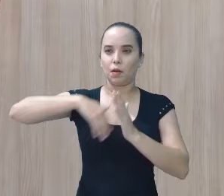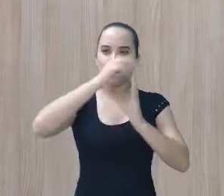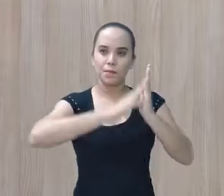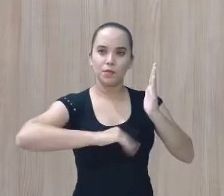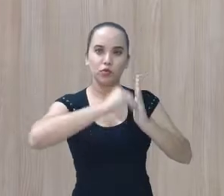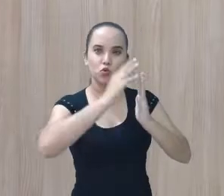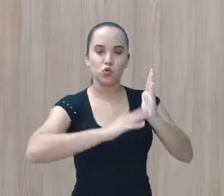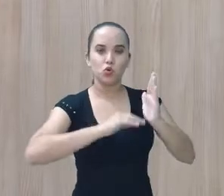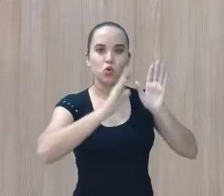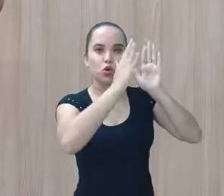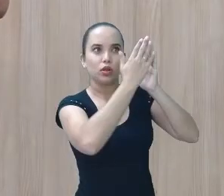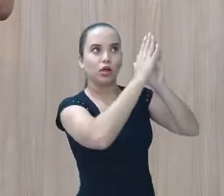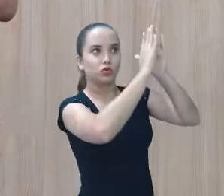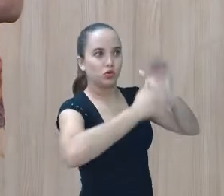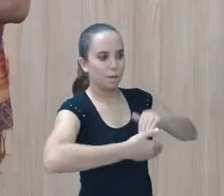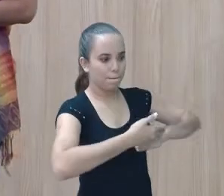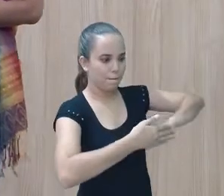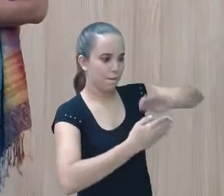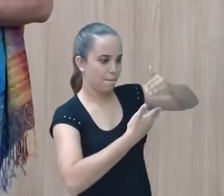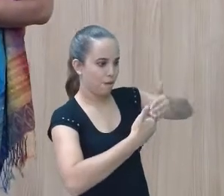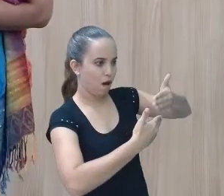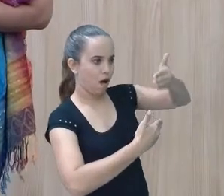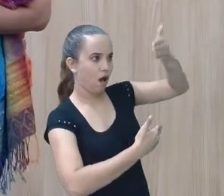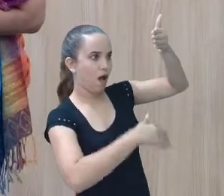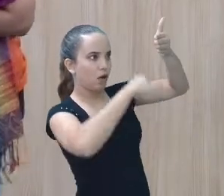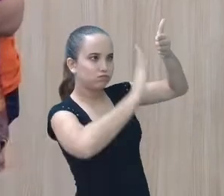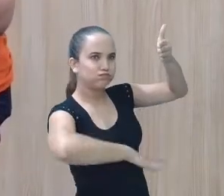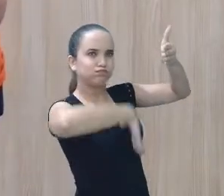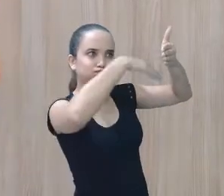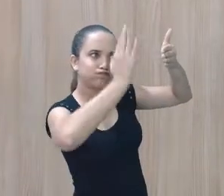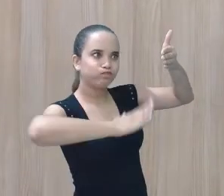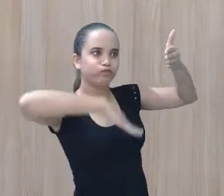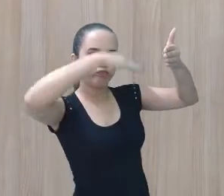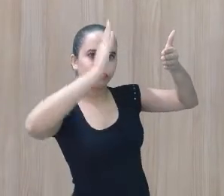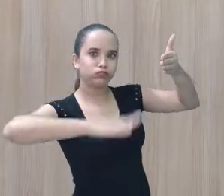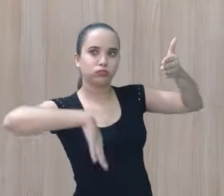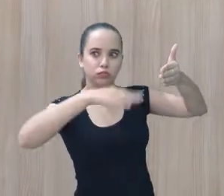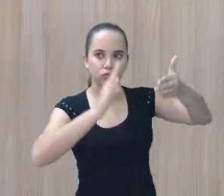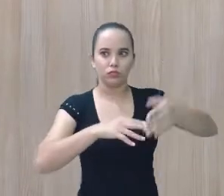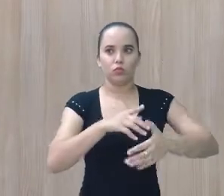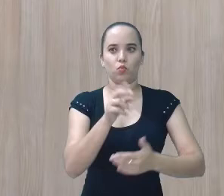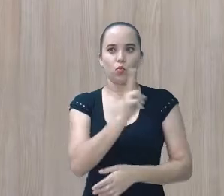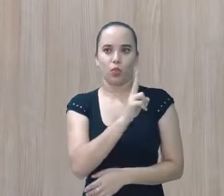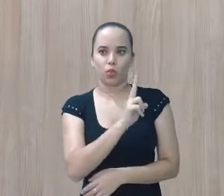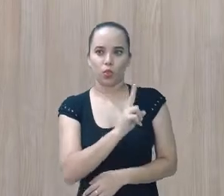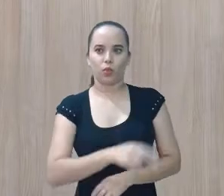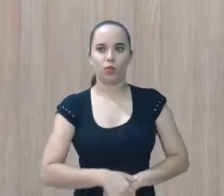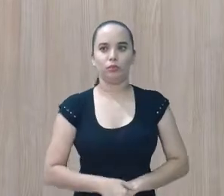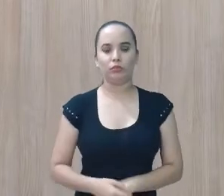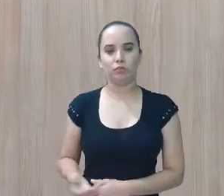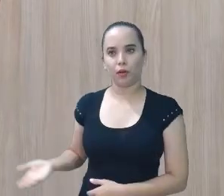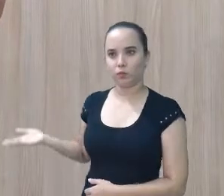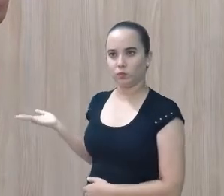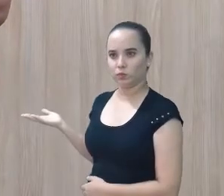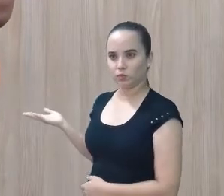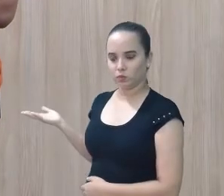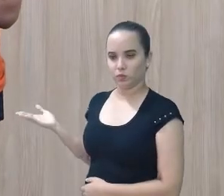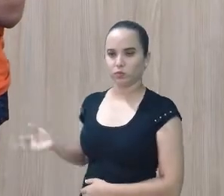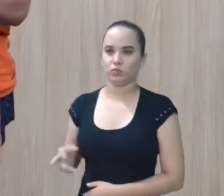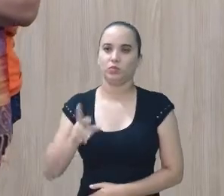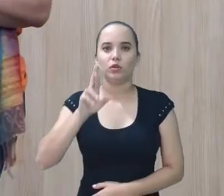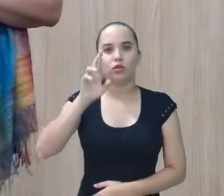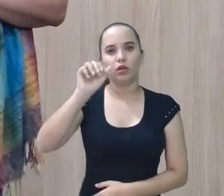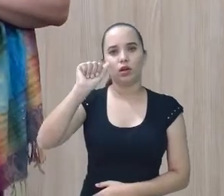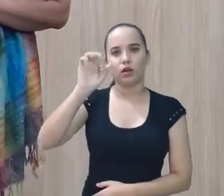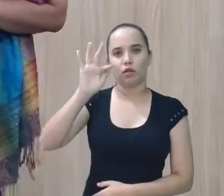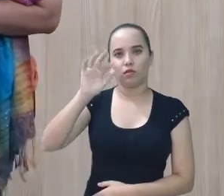nas paredes, né, das construções, Stanza della Sarnutara, de Rafael